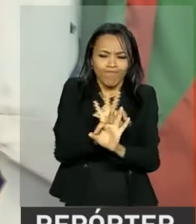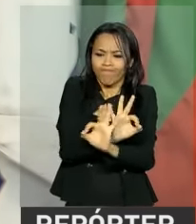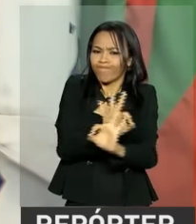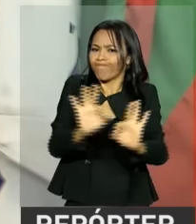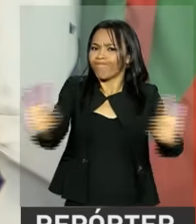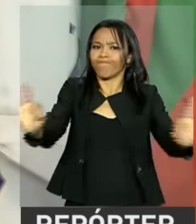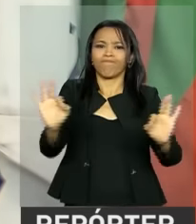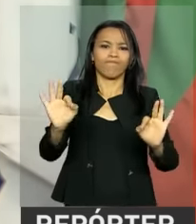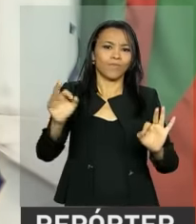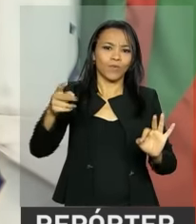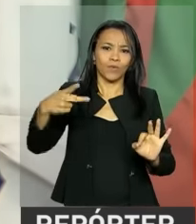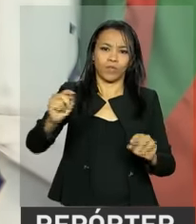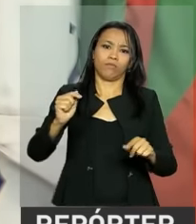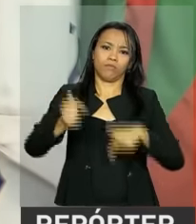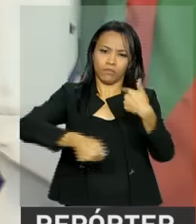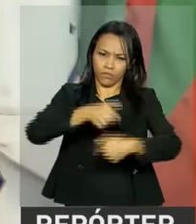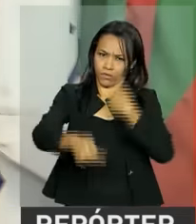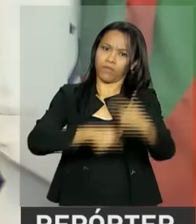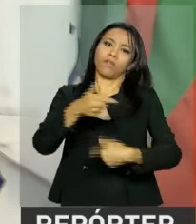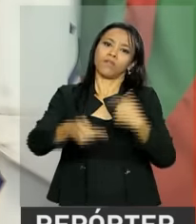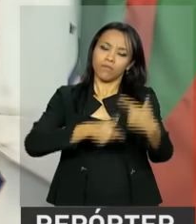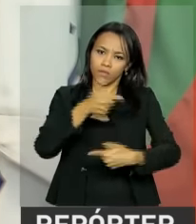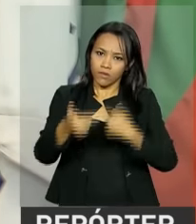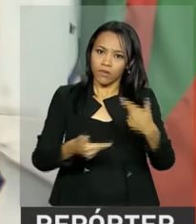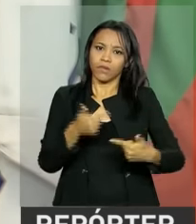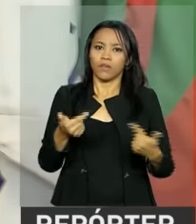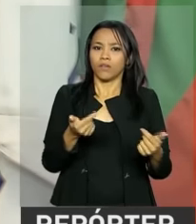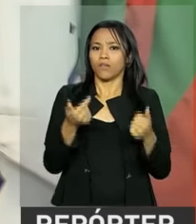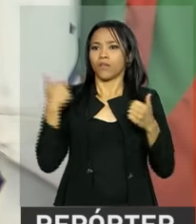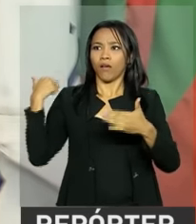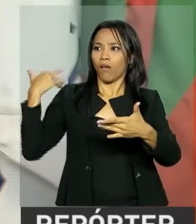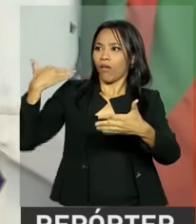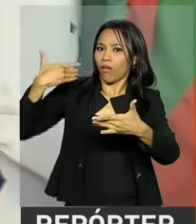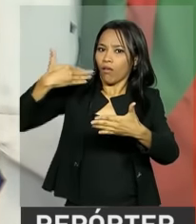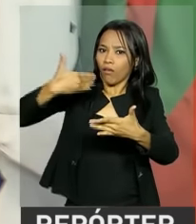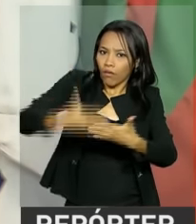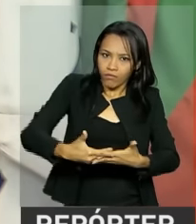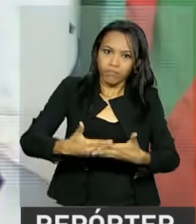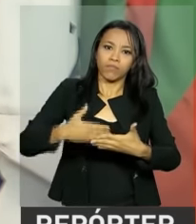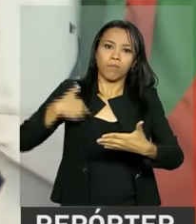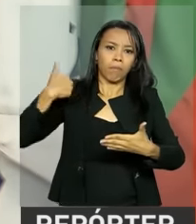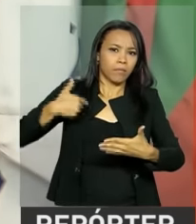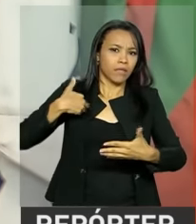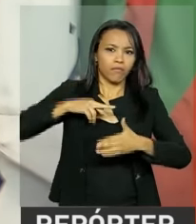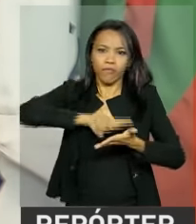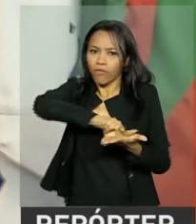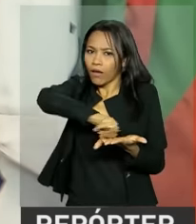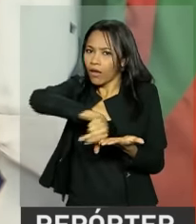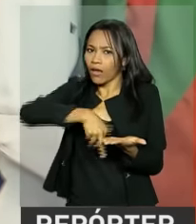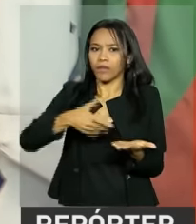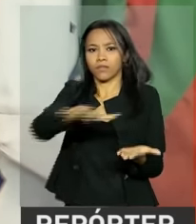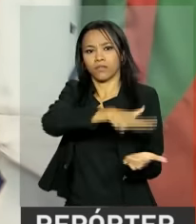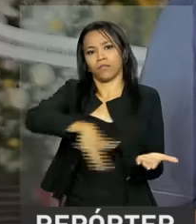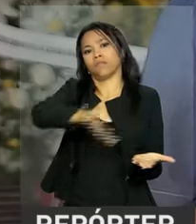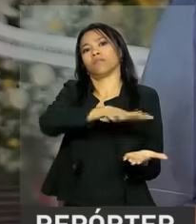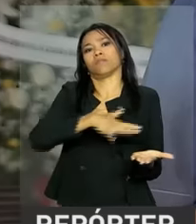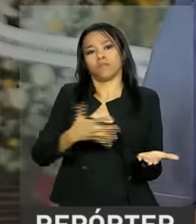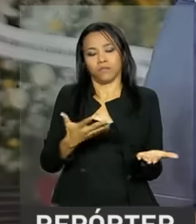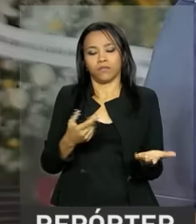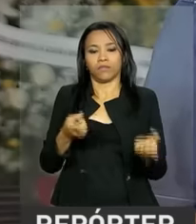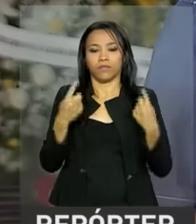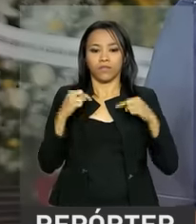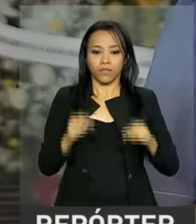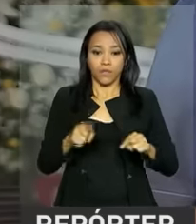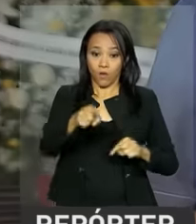as funções que ocupou ao longo da sua vida na área jurídica o